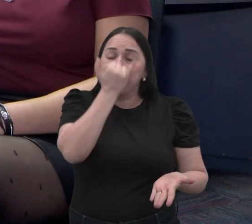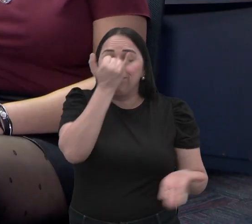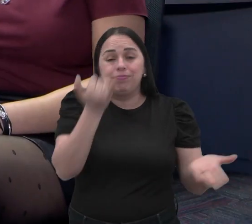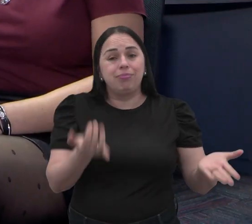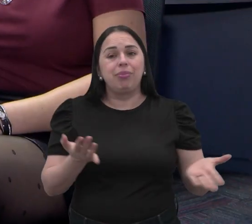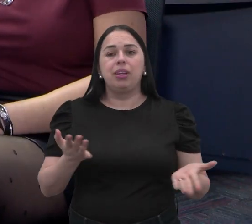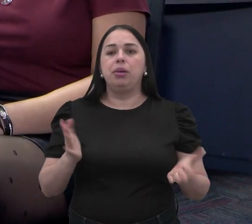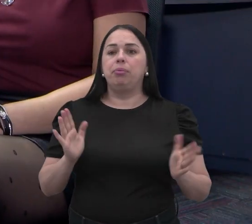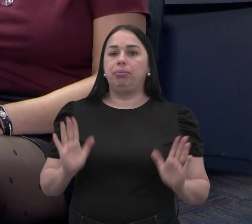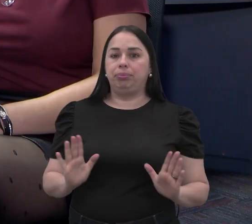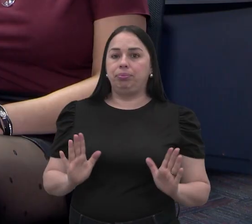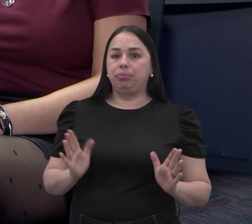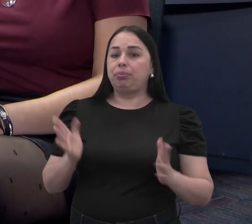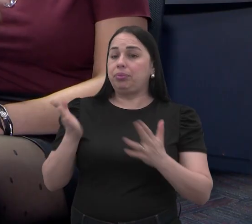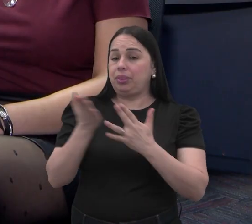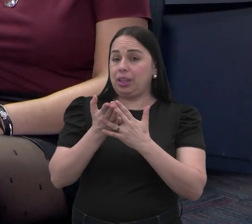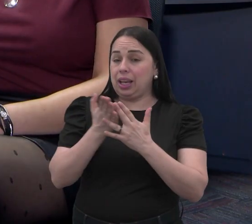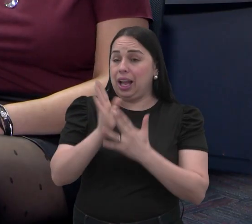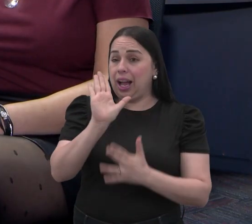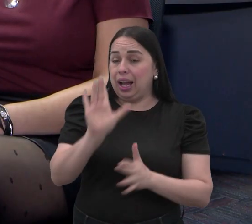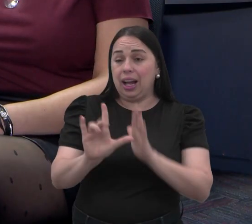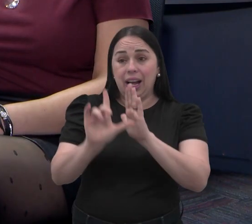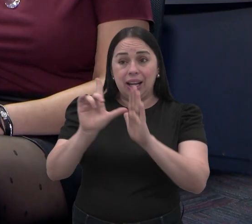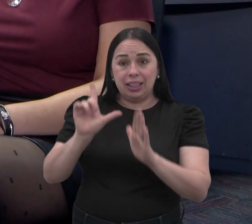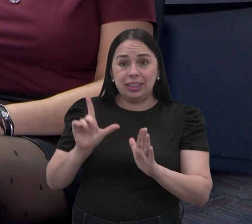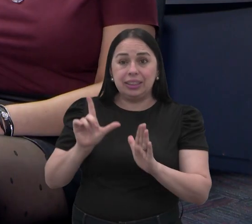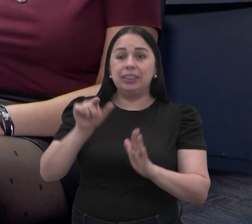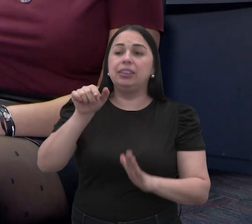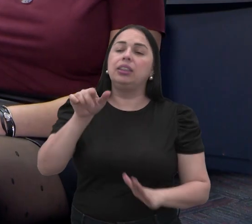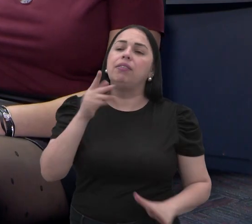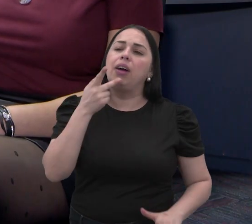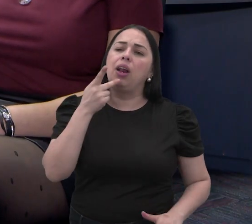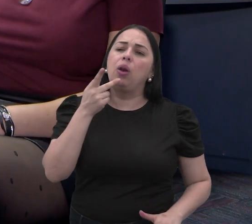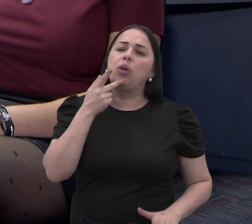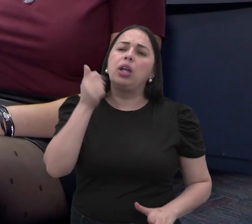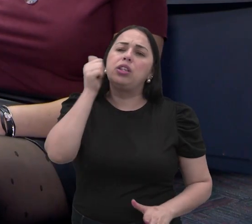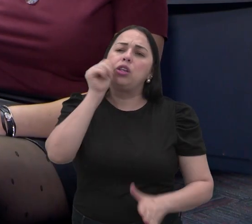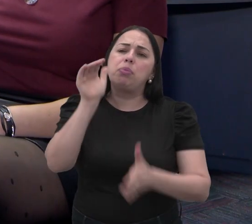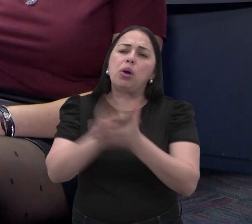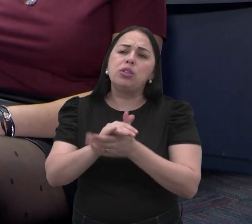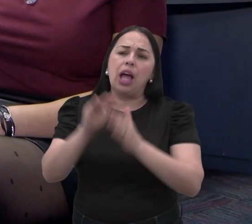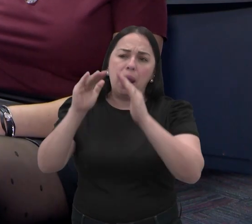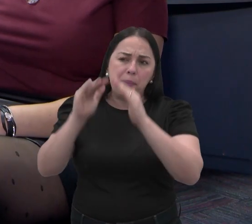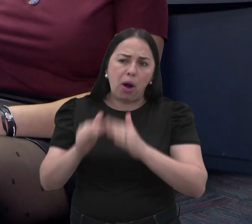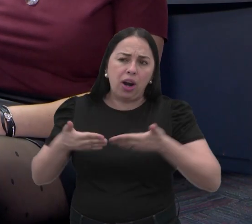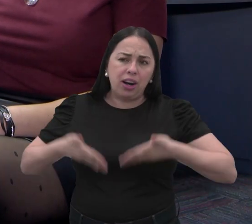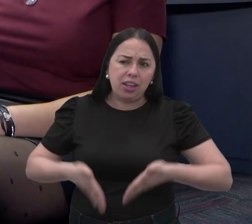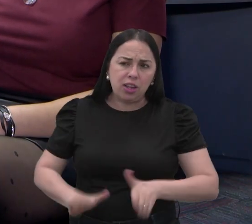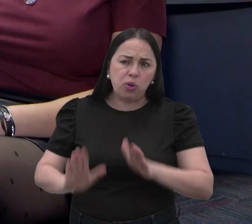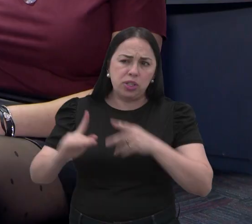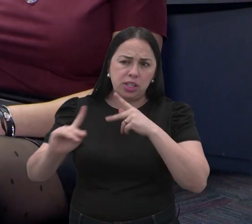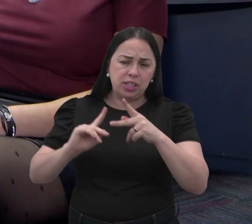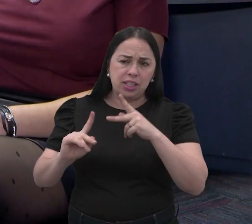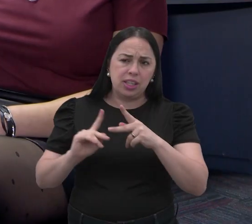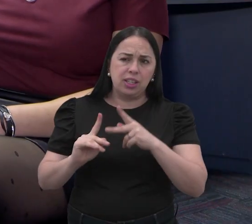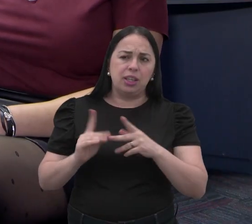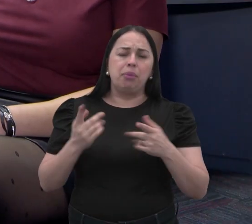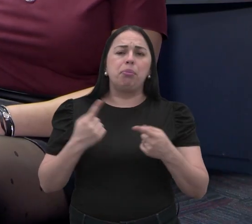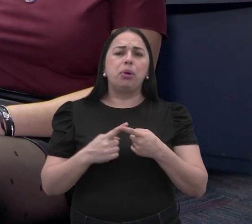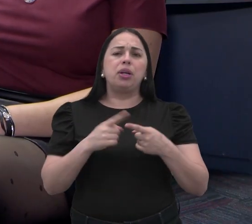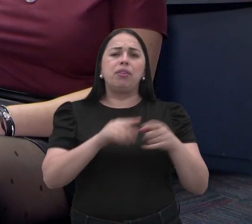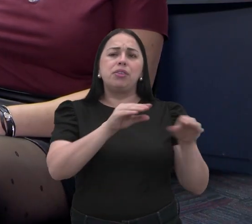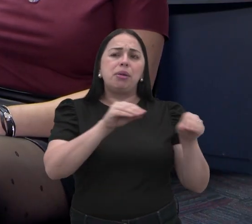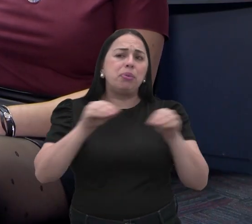teve o que fazer. Aliás, antes de encerrar esse bloco, para a gente ir pro próximo, você falou da sua esposa, ela é daqui de São José, vocês se conheceram aqui, porque você veio para